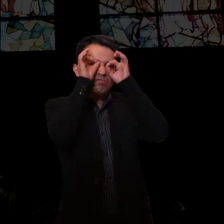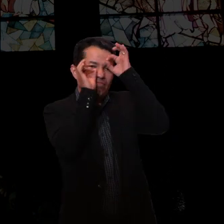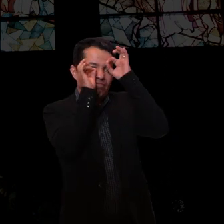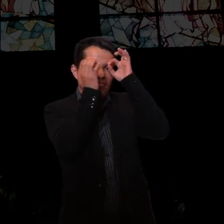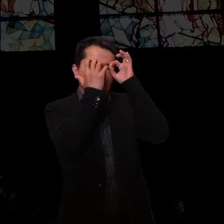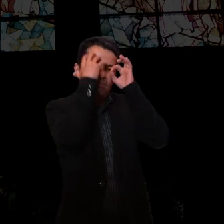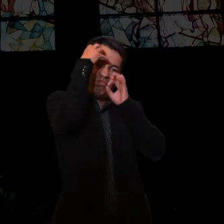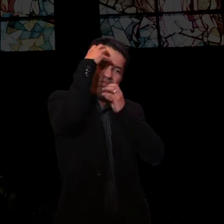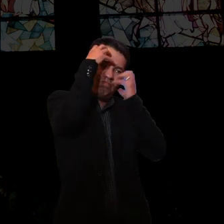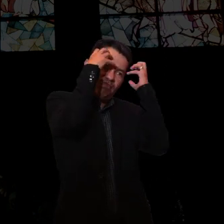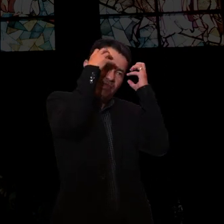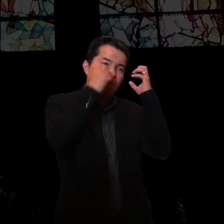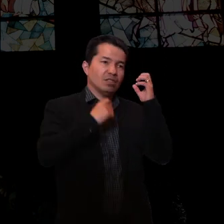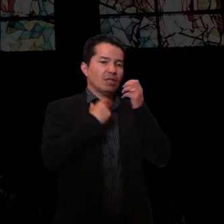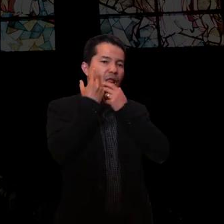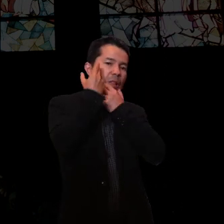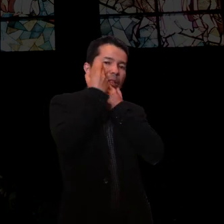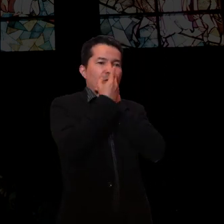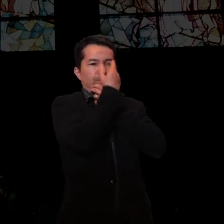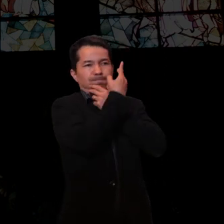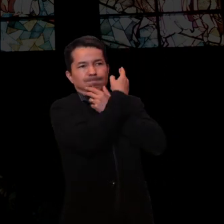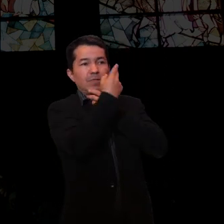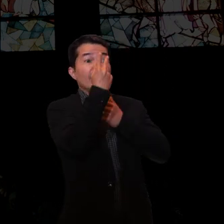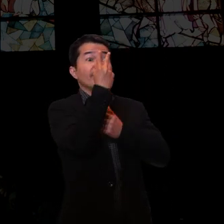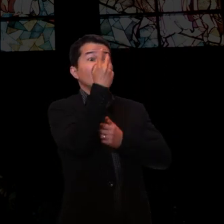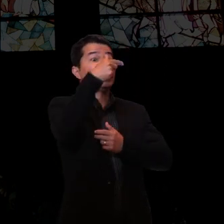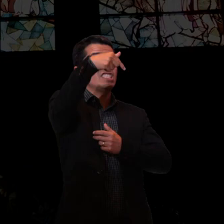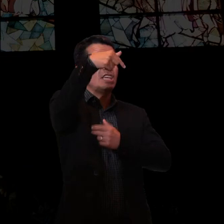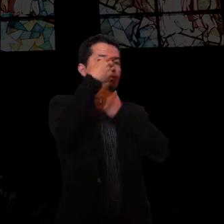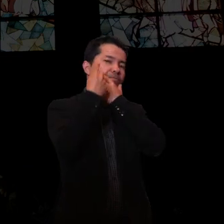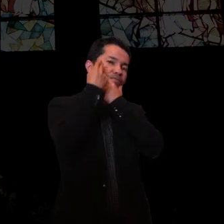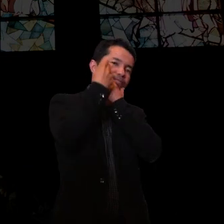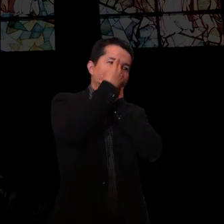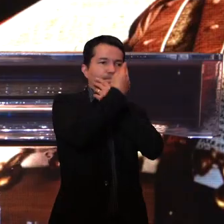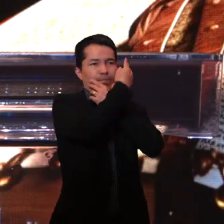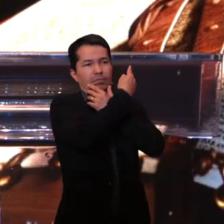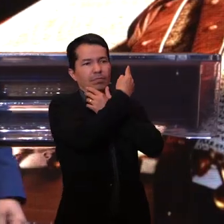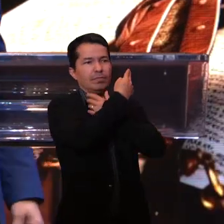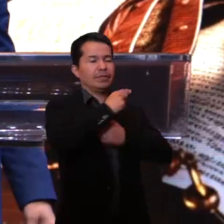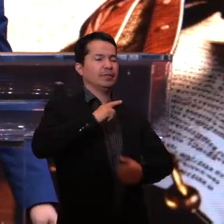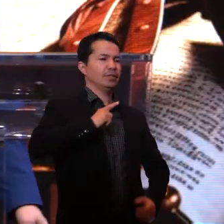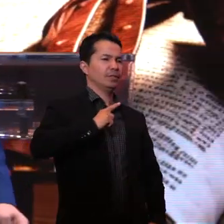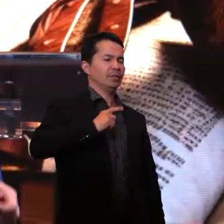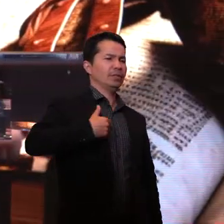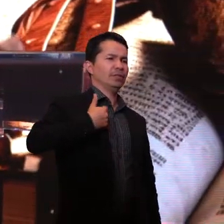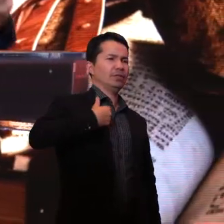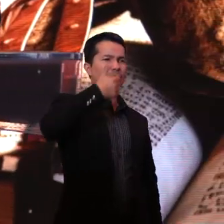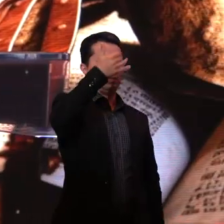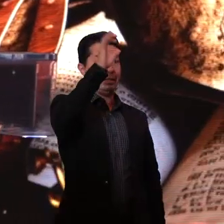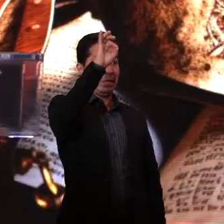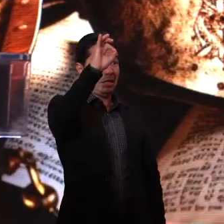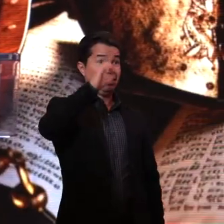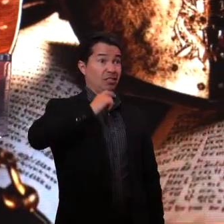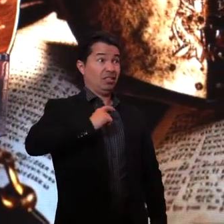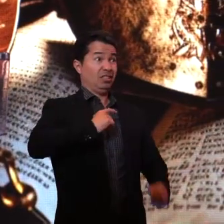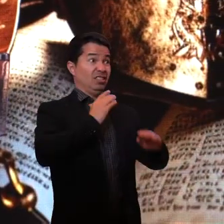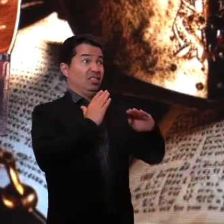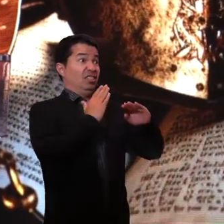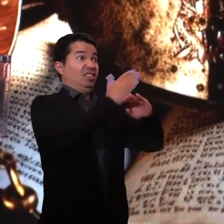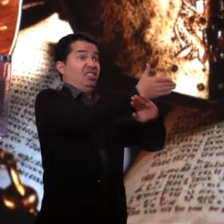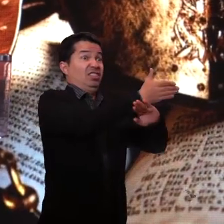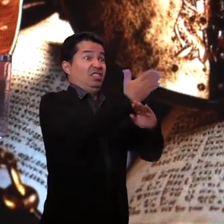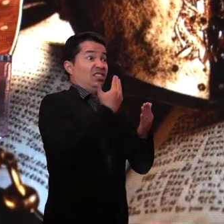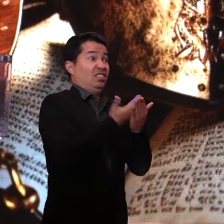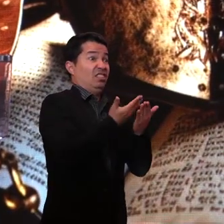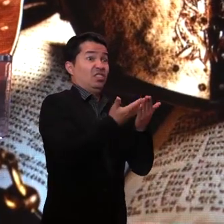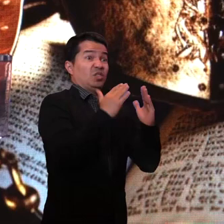27 cirurgias plásticas. Quando ele completa 10 anos, agora ele tem que enfrentar a escola. Nunca tinha ido para